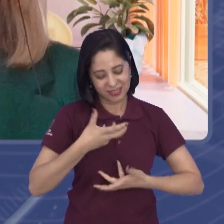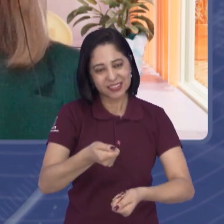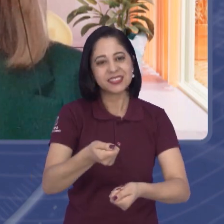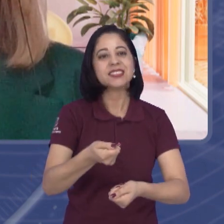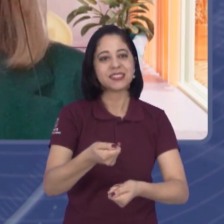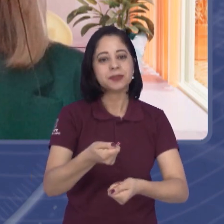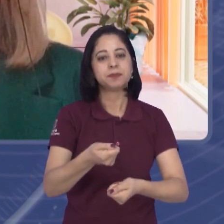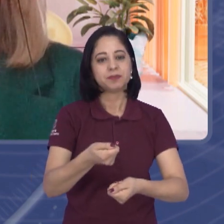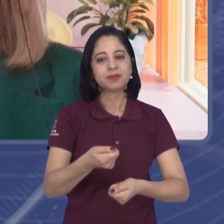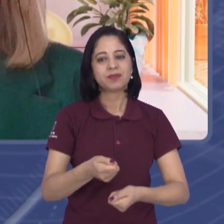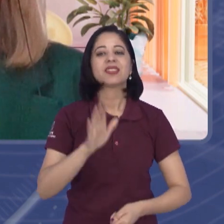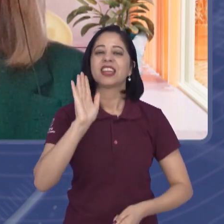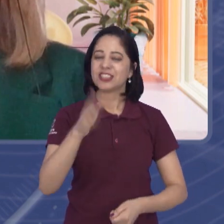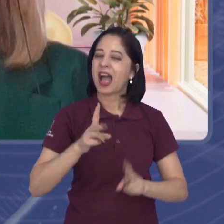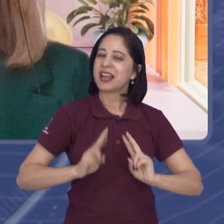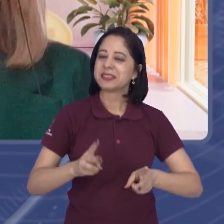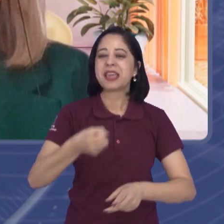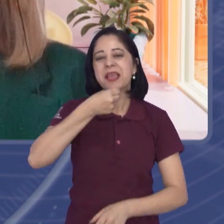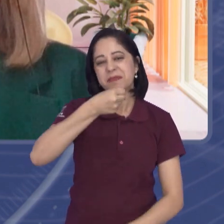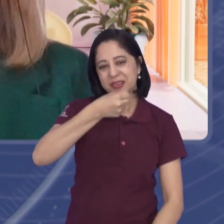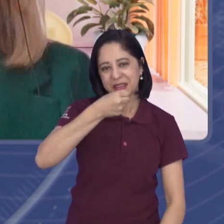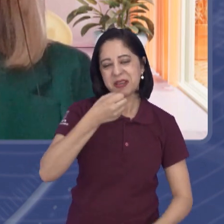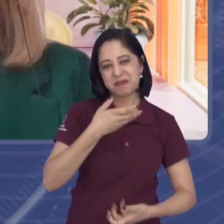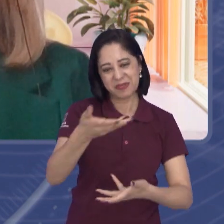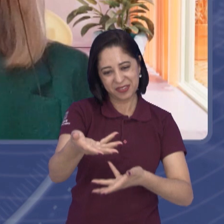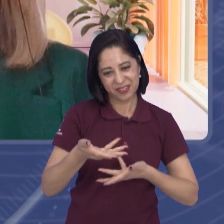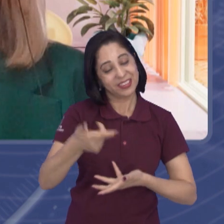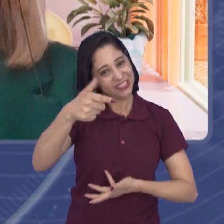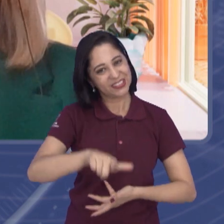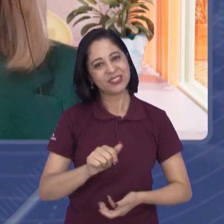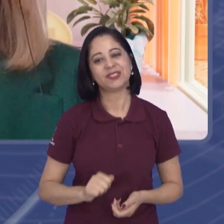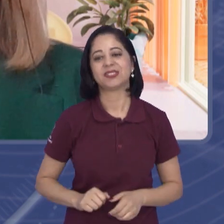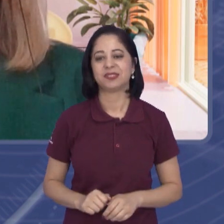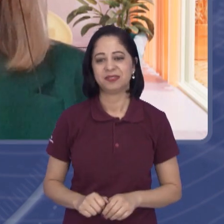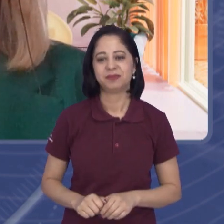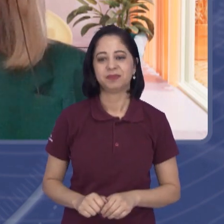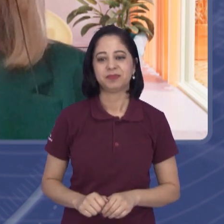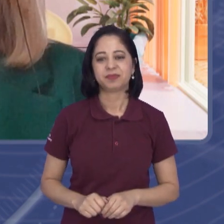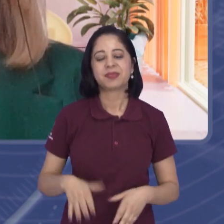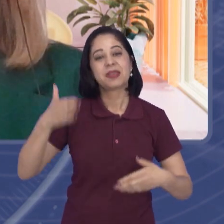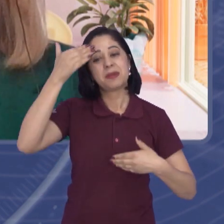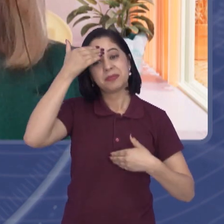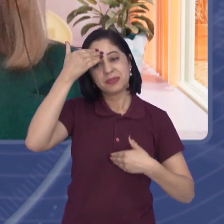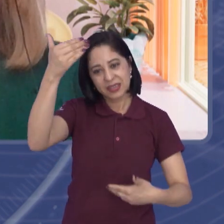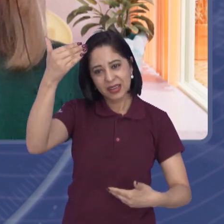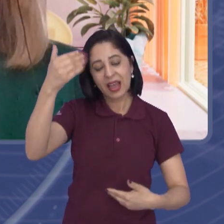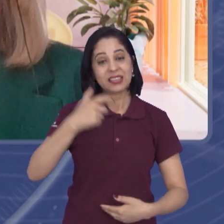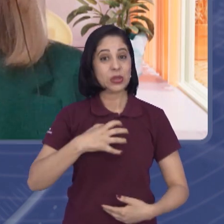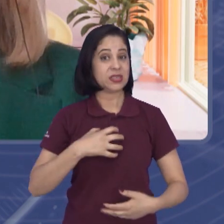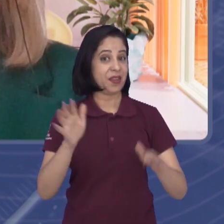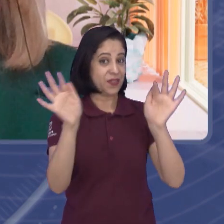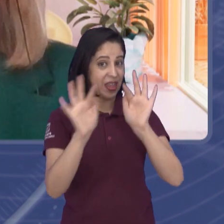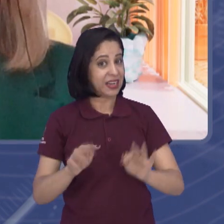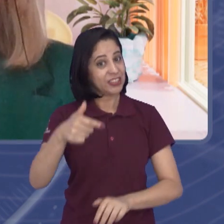A Adriana já virou nossa sócia aqui no Diálogos, né? Seja bem-vinda mais uma vez. Muito obrigada, fico muito feliz aí